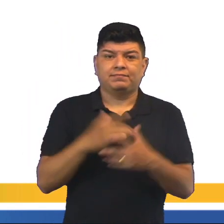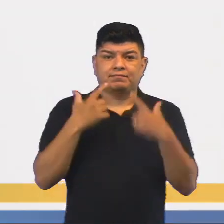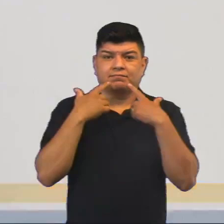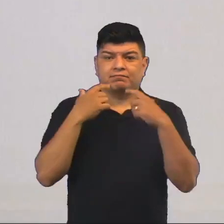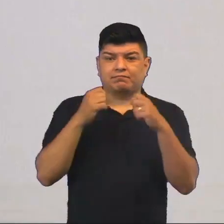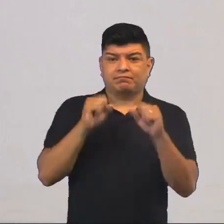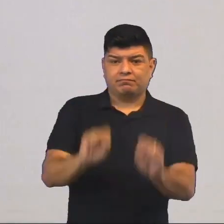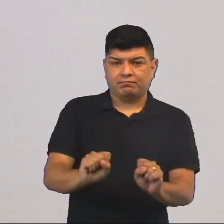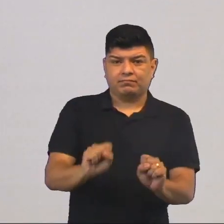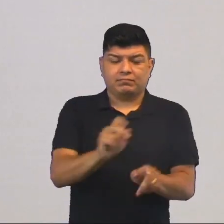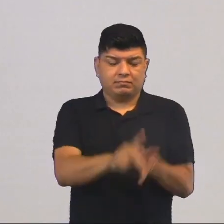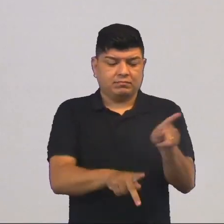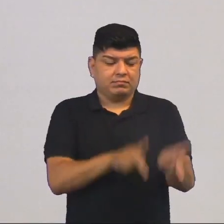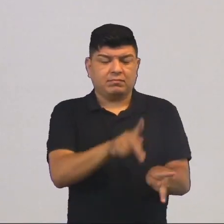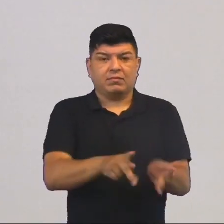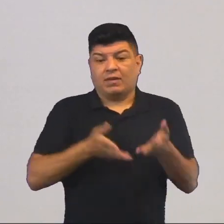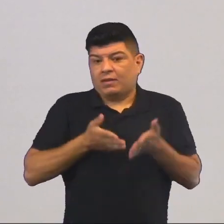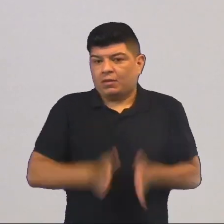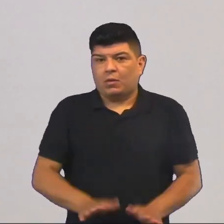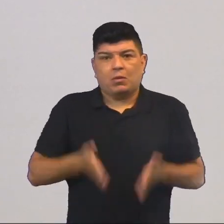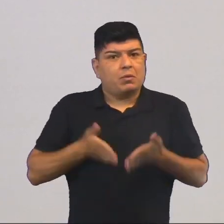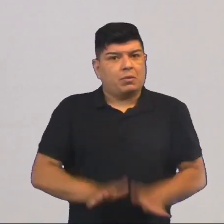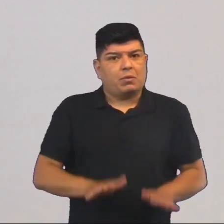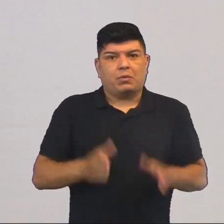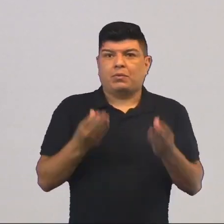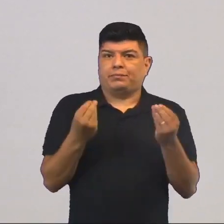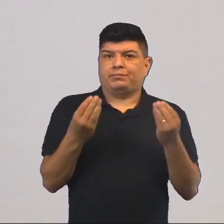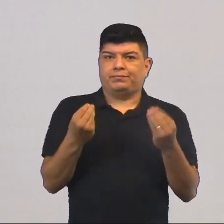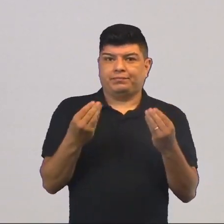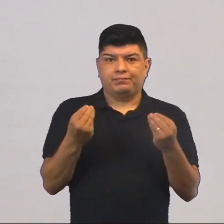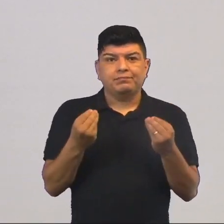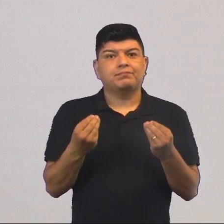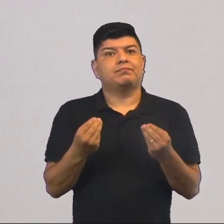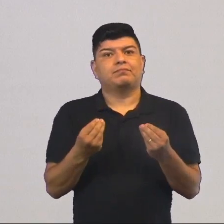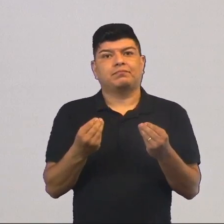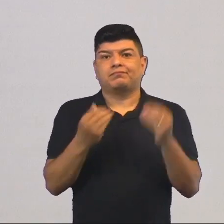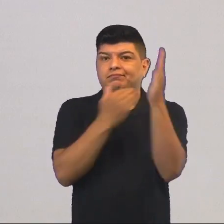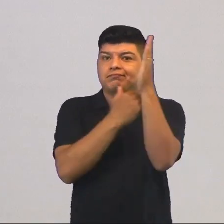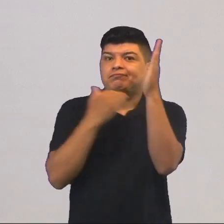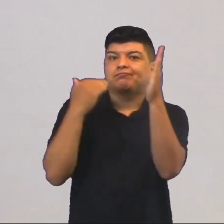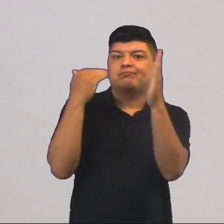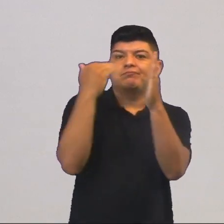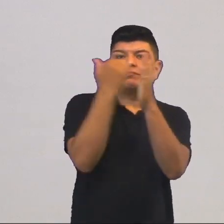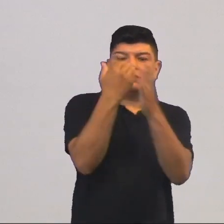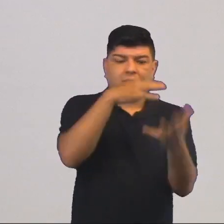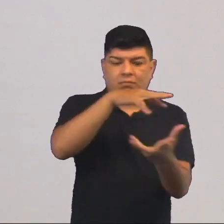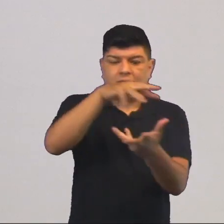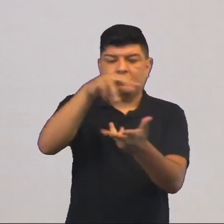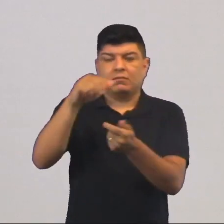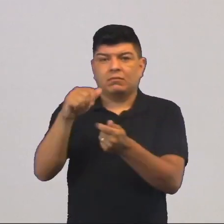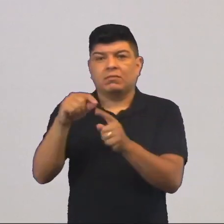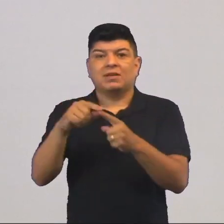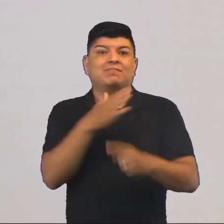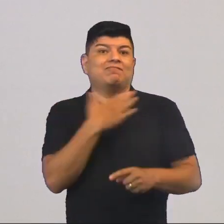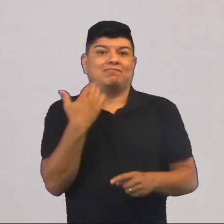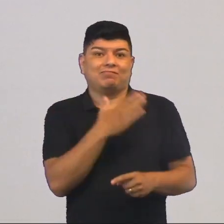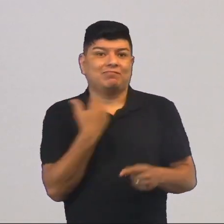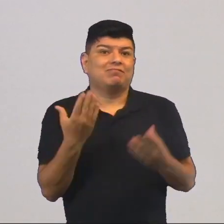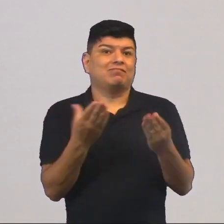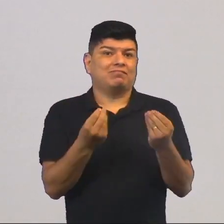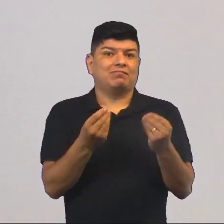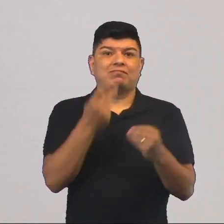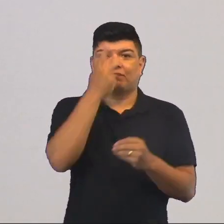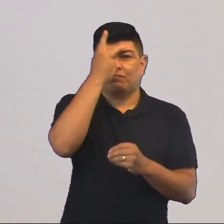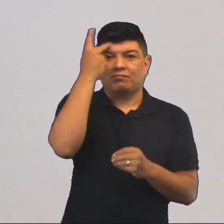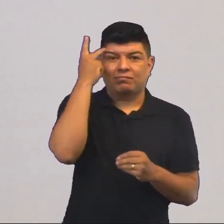linguajar popular, nascia-se muitas pessoas. A taxa de natalidade era elevada, isso a nível de mundo, mas morriam também muitas